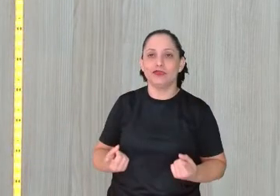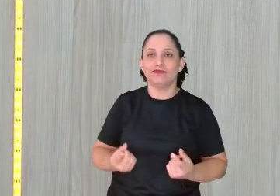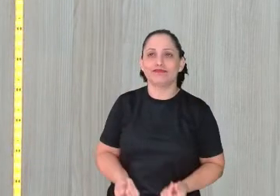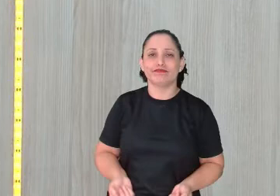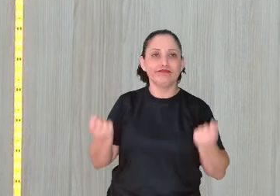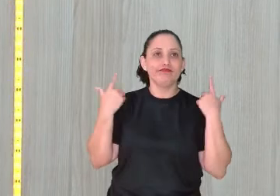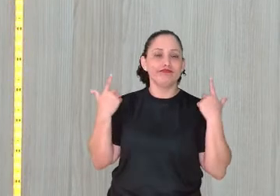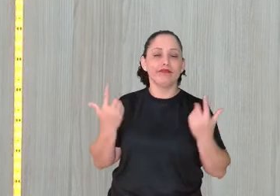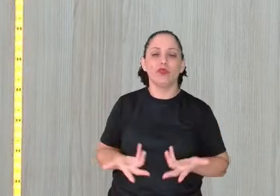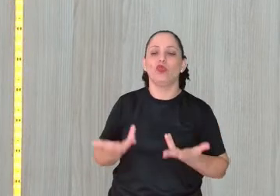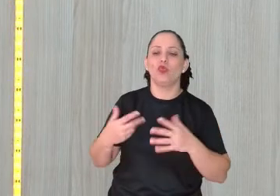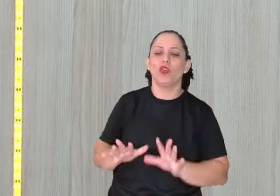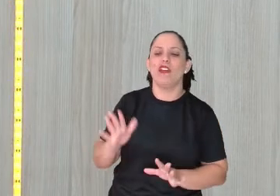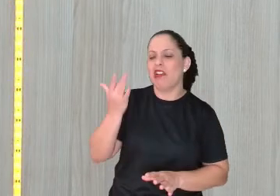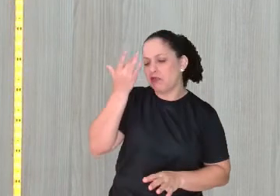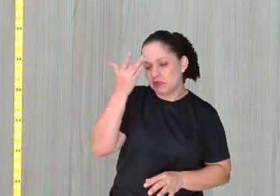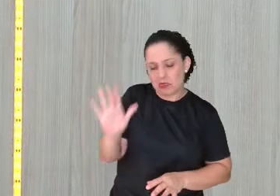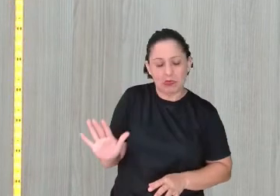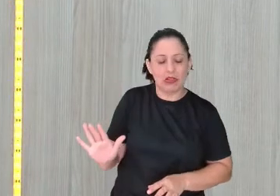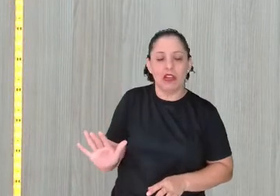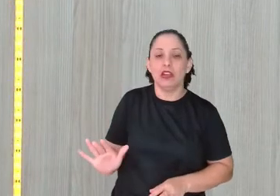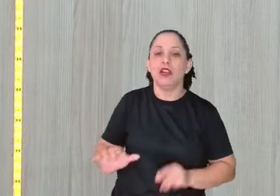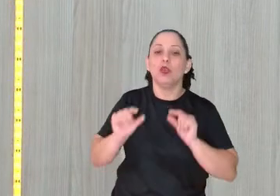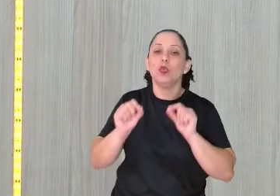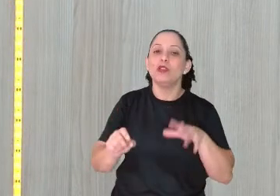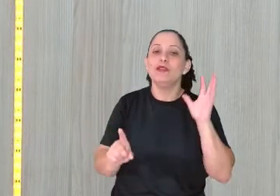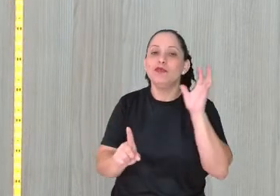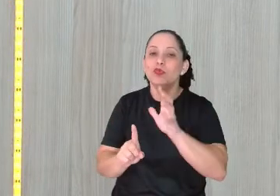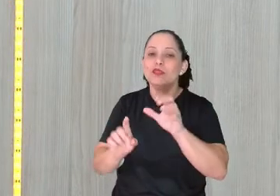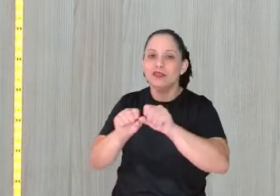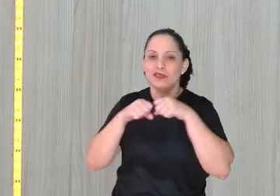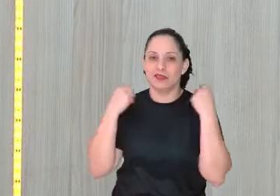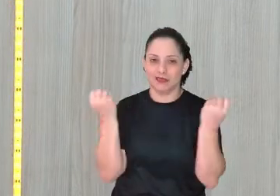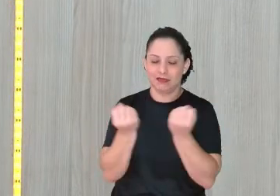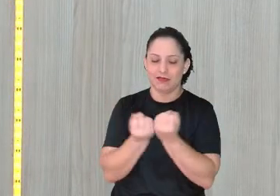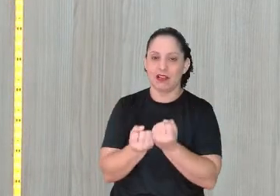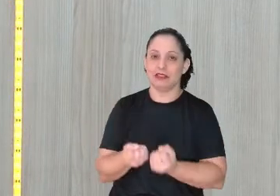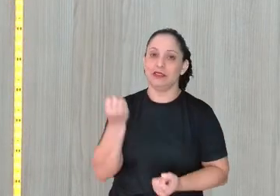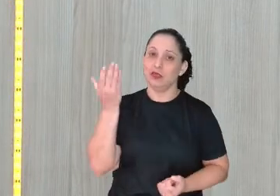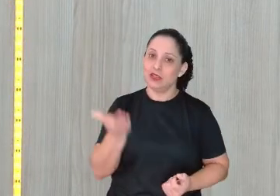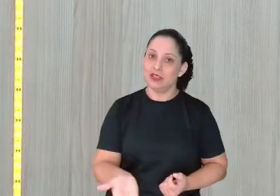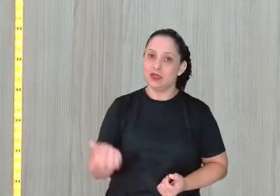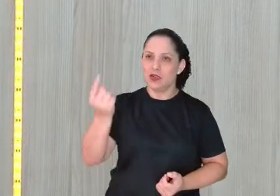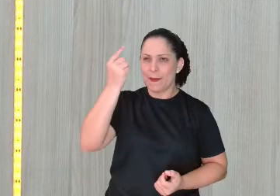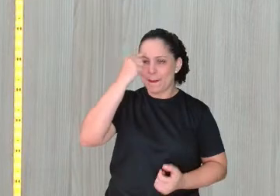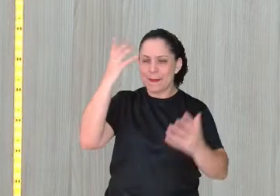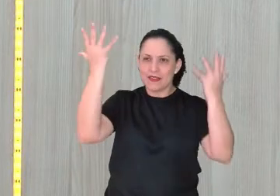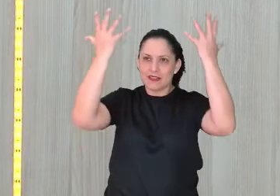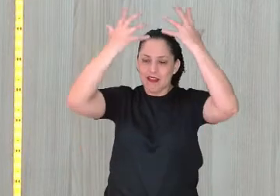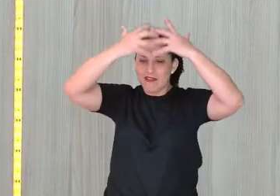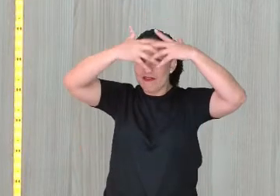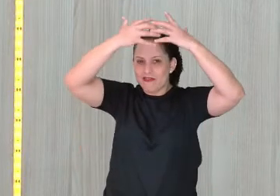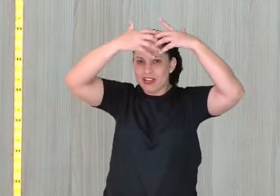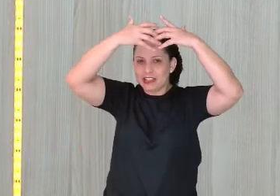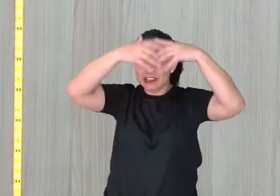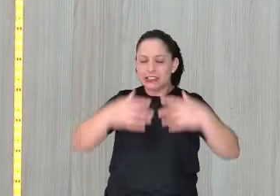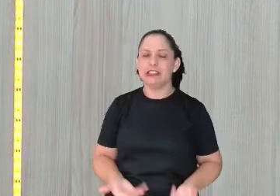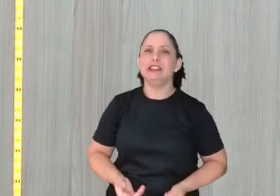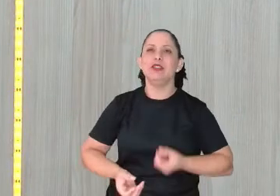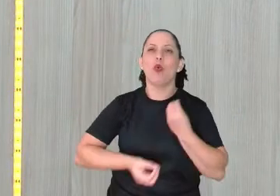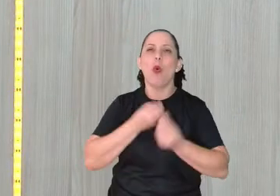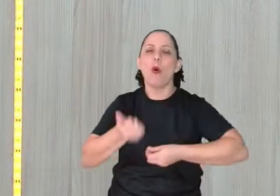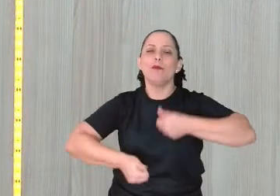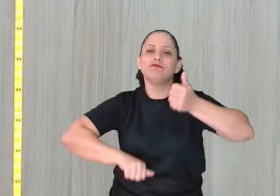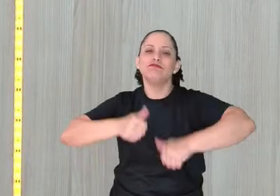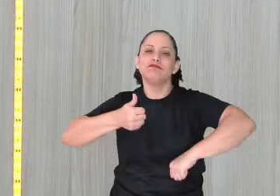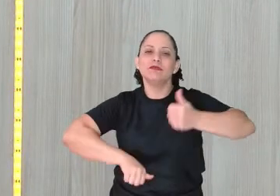na questão social, aí é algo que a gente pode refletir, pensar, né, e fazer análise crítica, porque